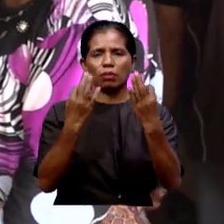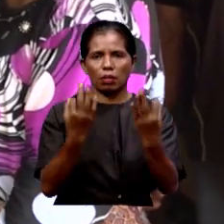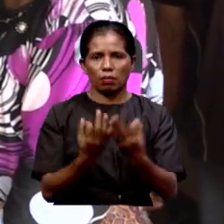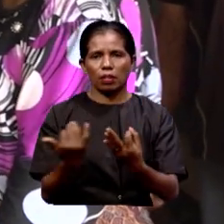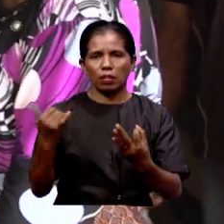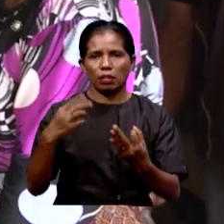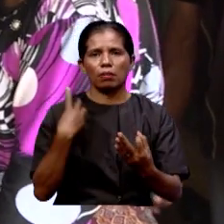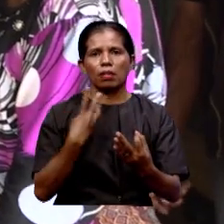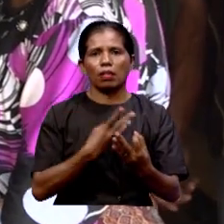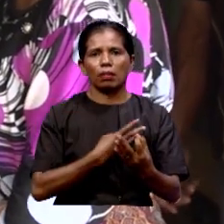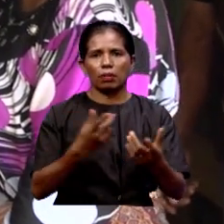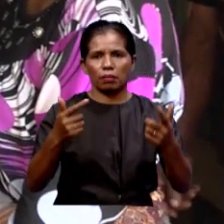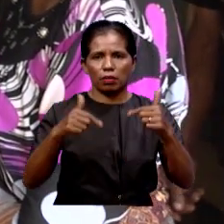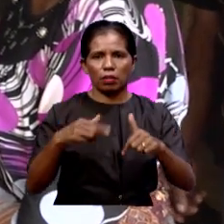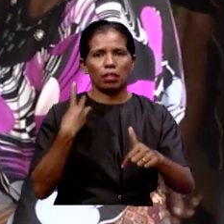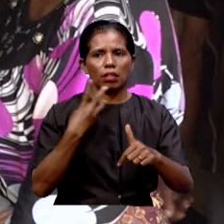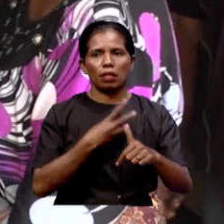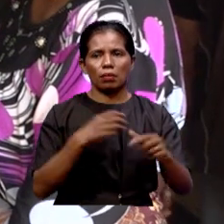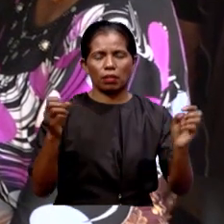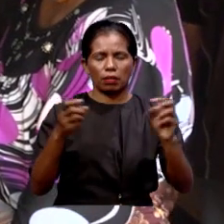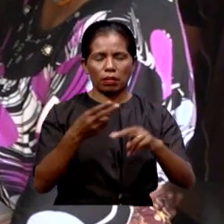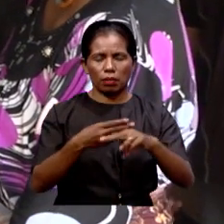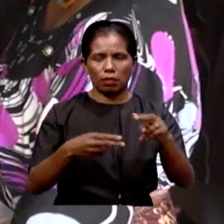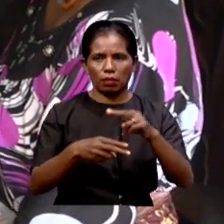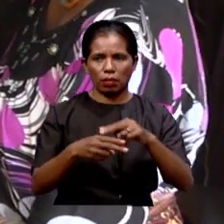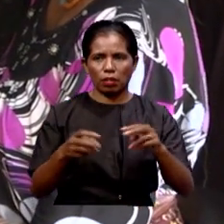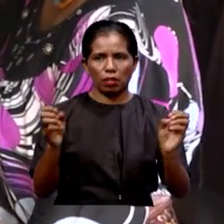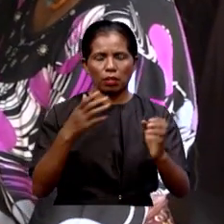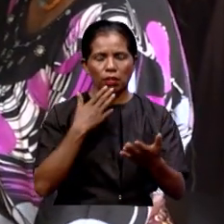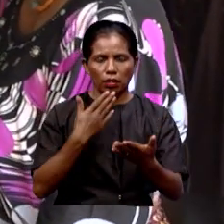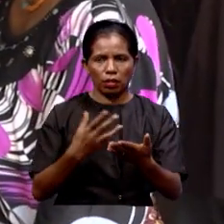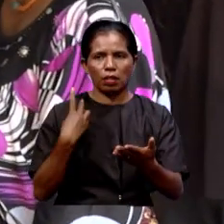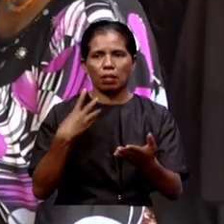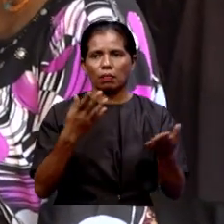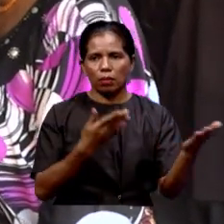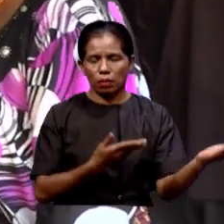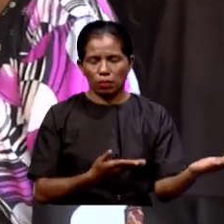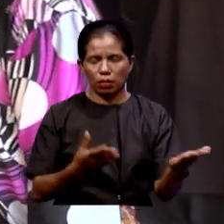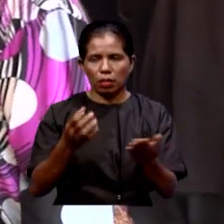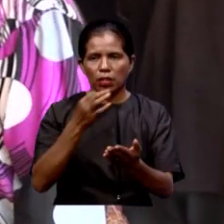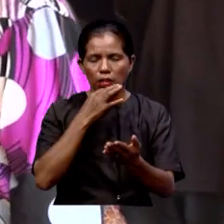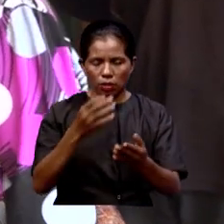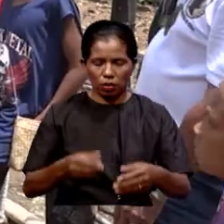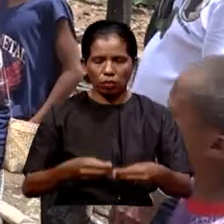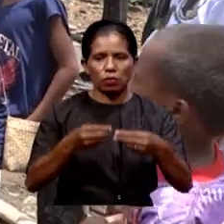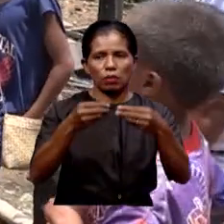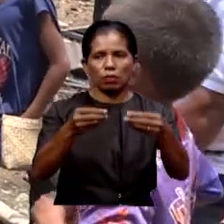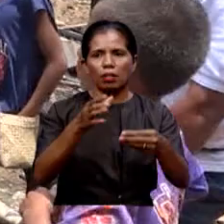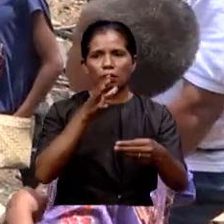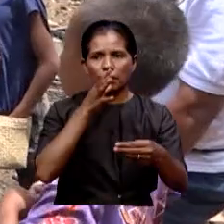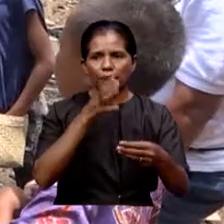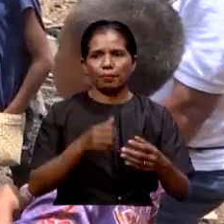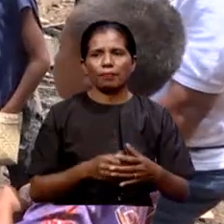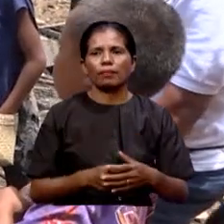mai. Kami la mai liman mamu, kami mai liman mamu kladiak nema kami lore ne tika hain dan ne entrega ba ma. Aline